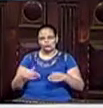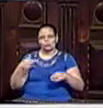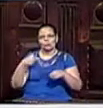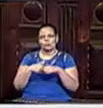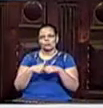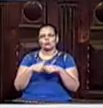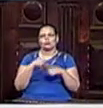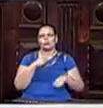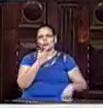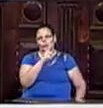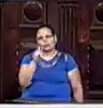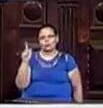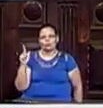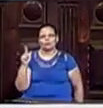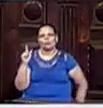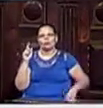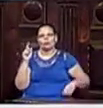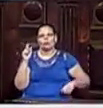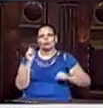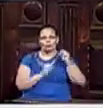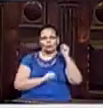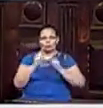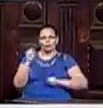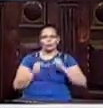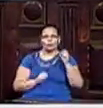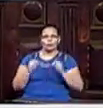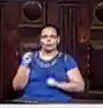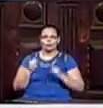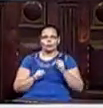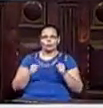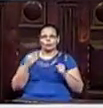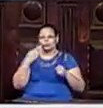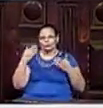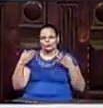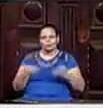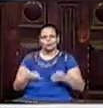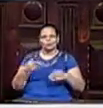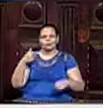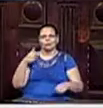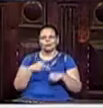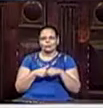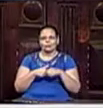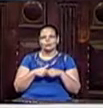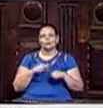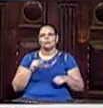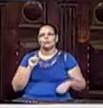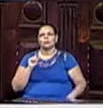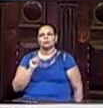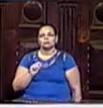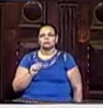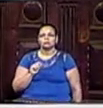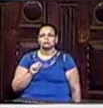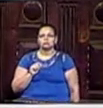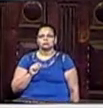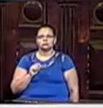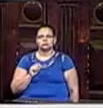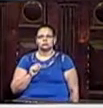uma outra indústria na área dos combustíveis, que é a indústria das